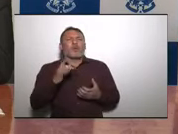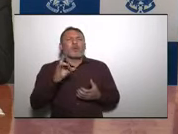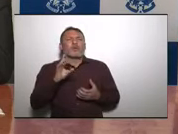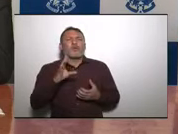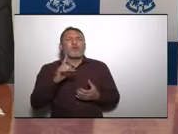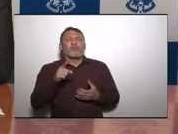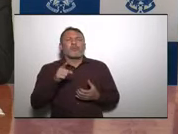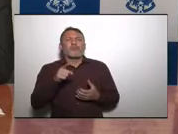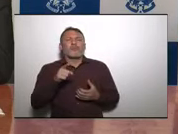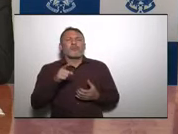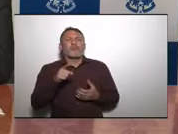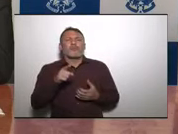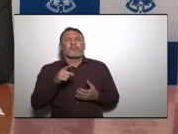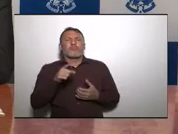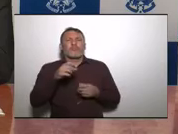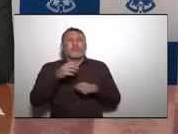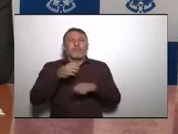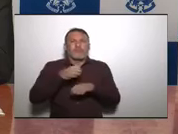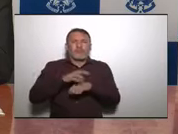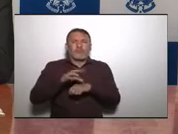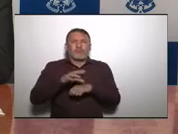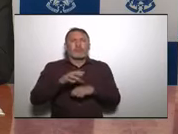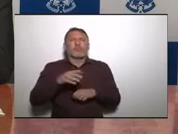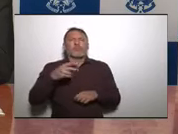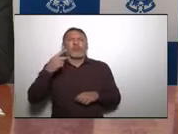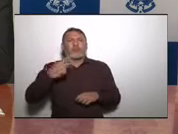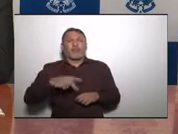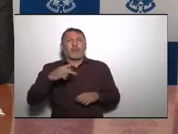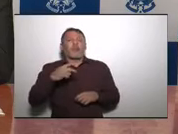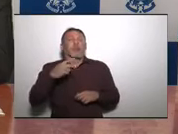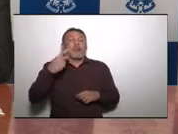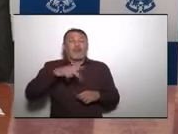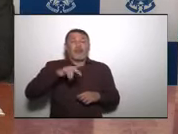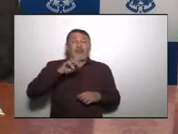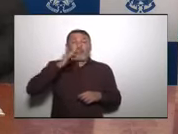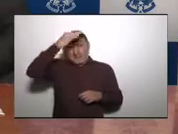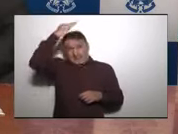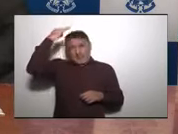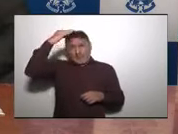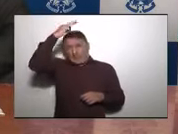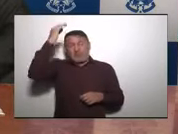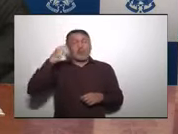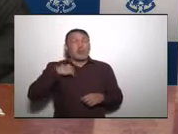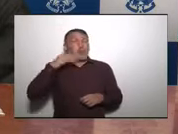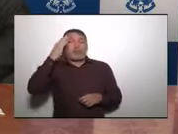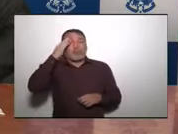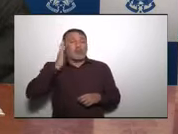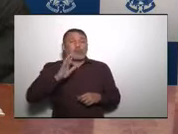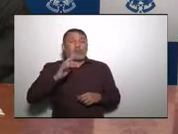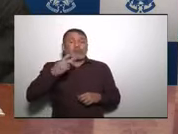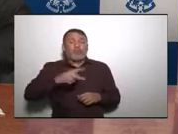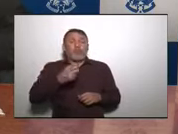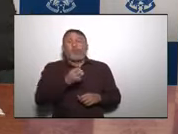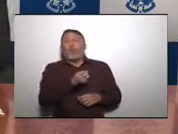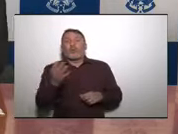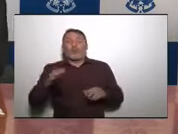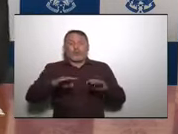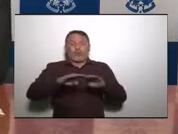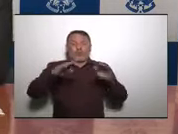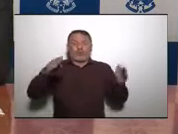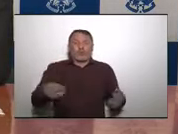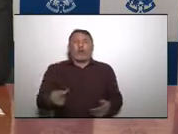de respiradores que a gente já tem no Espírito Santo, que eu não sei se eu não consegui ouvir, o senhor realmente não mencionou, mas nesse sábado, o senhor, durante